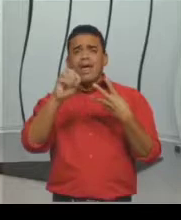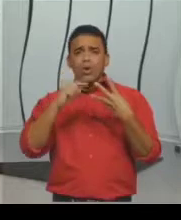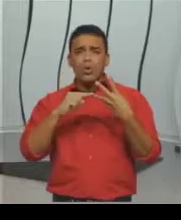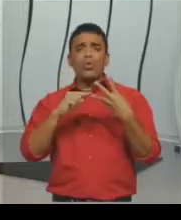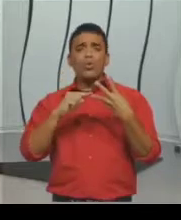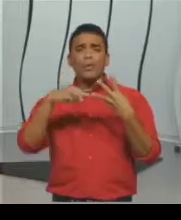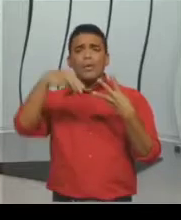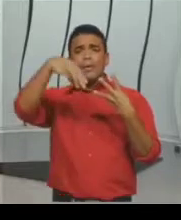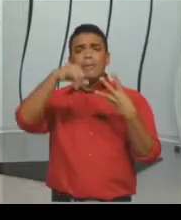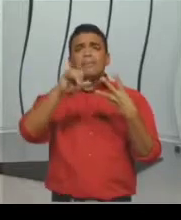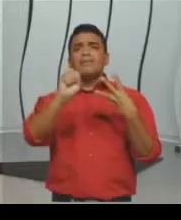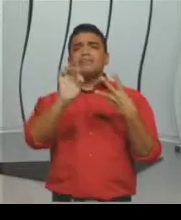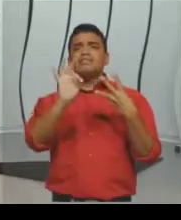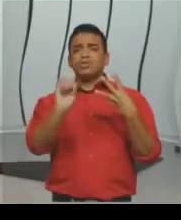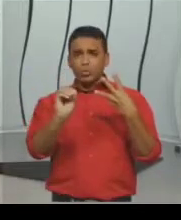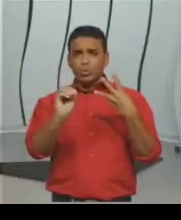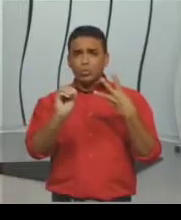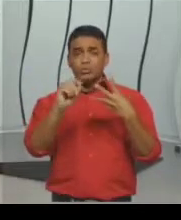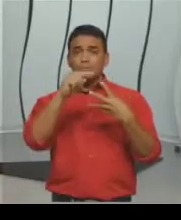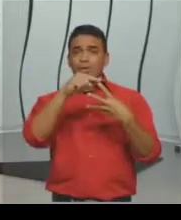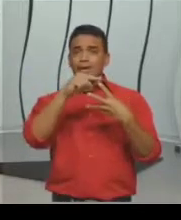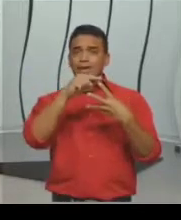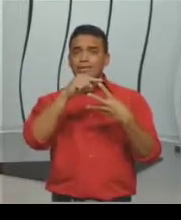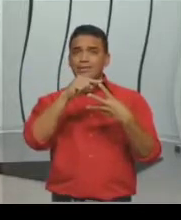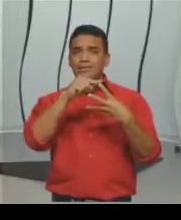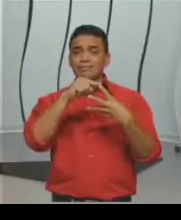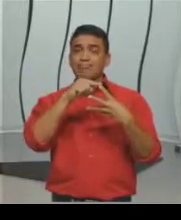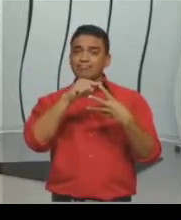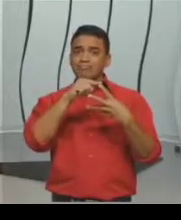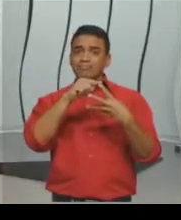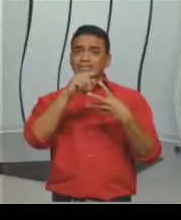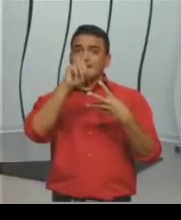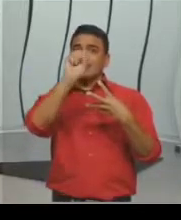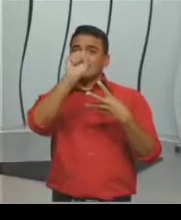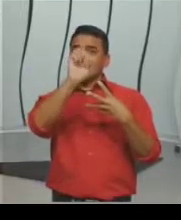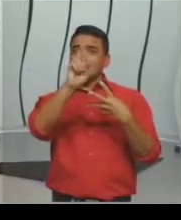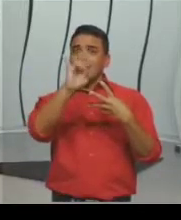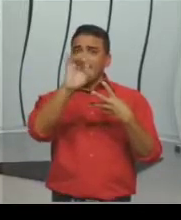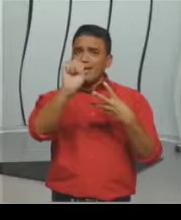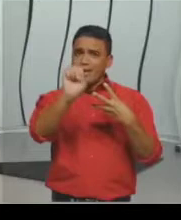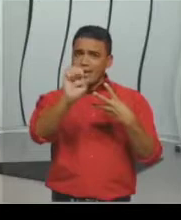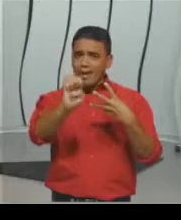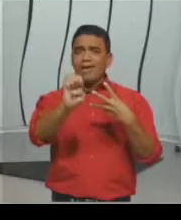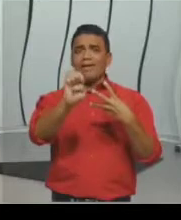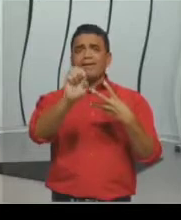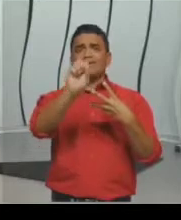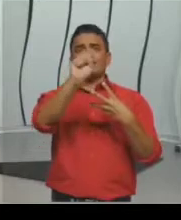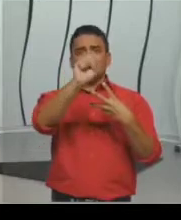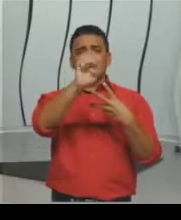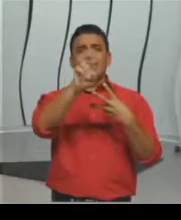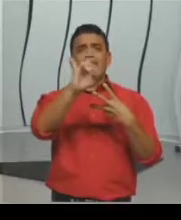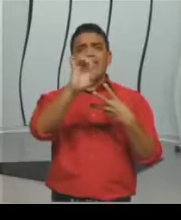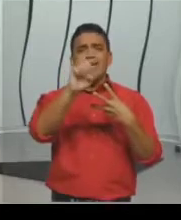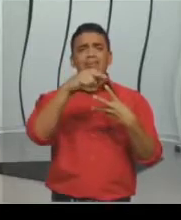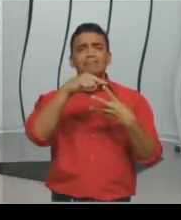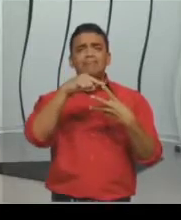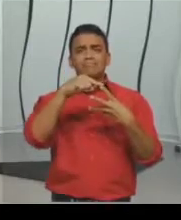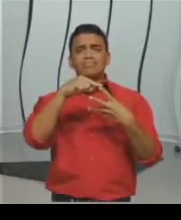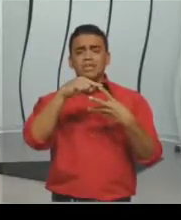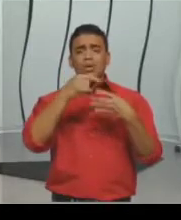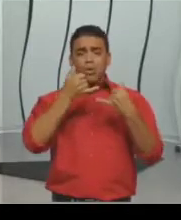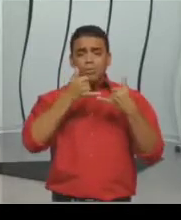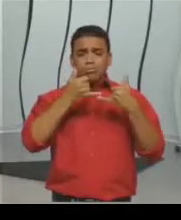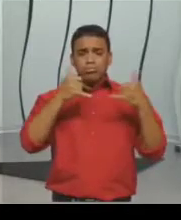misto. Vamos falar do circuito em série. Bom, no circuito em série, a corrente que passa por todos